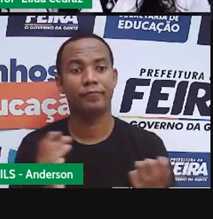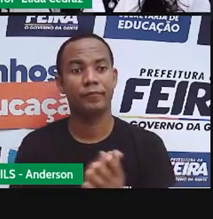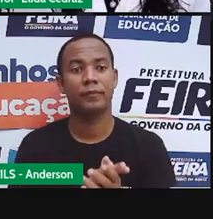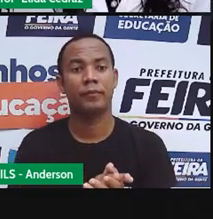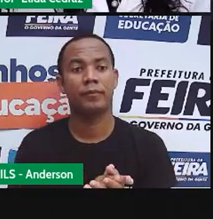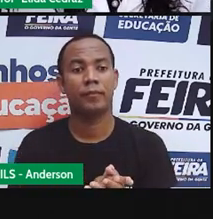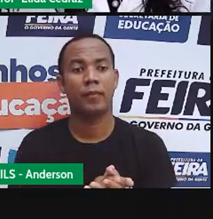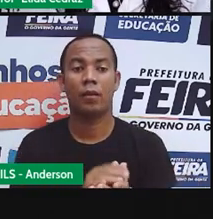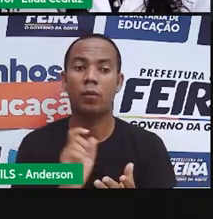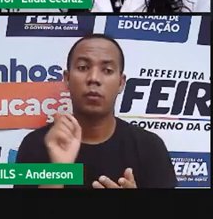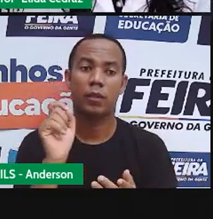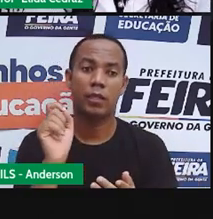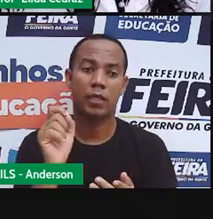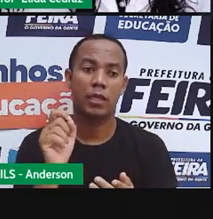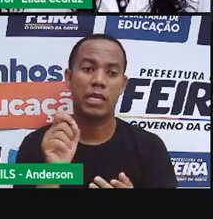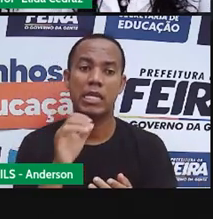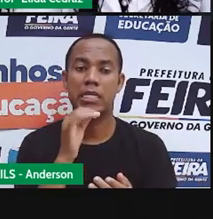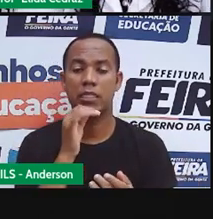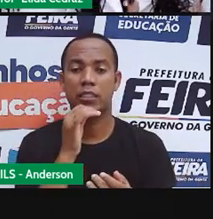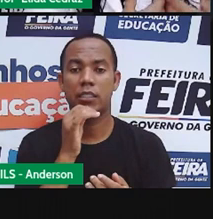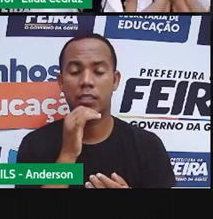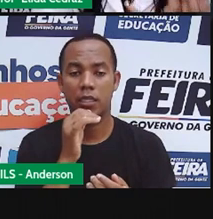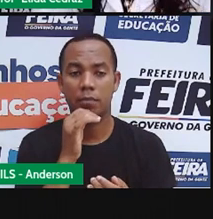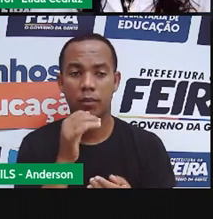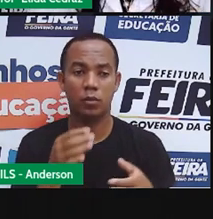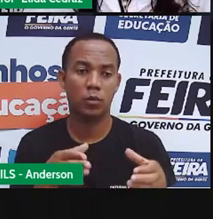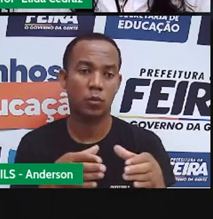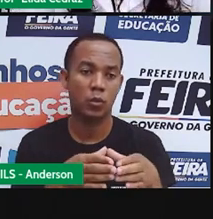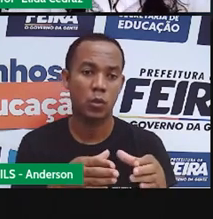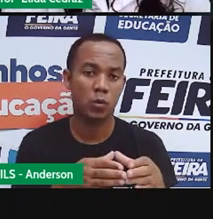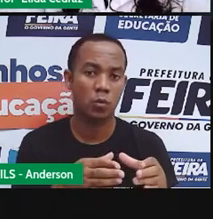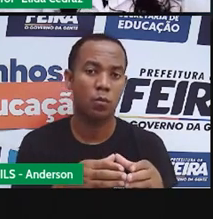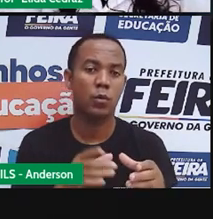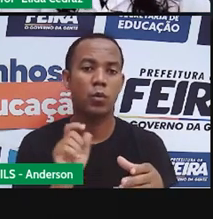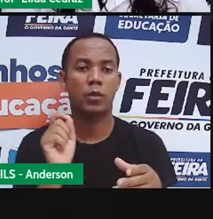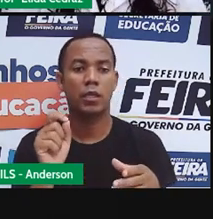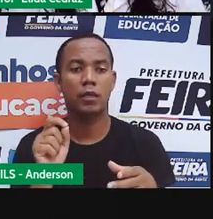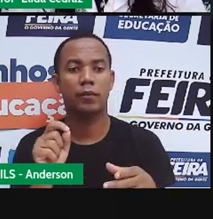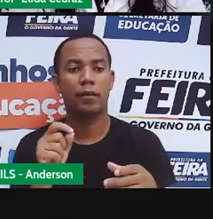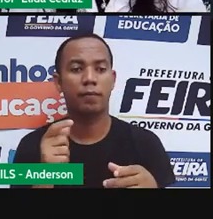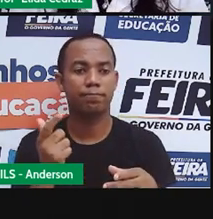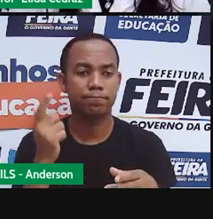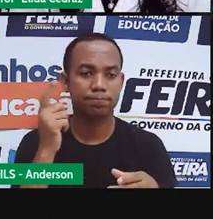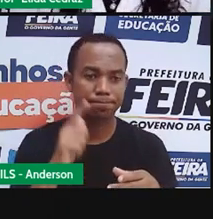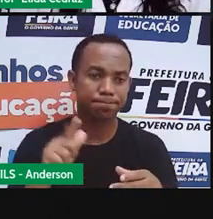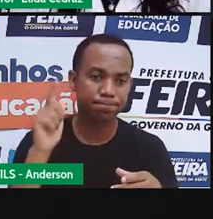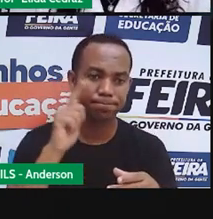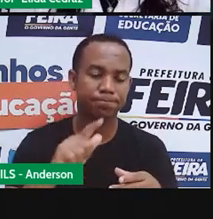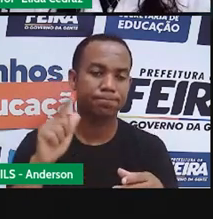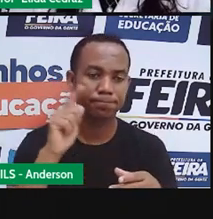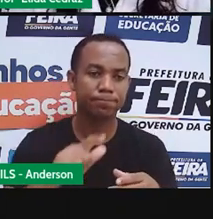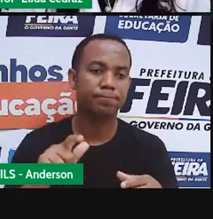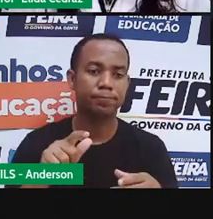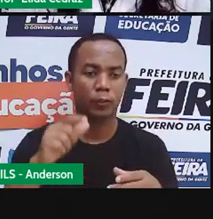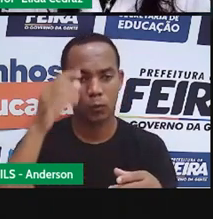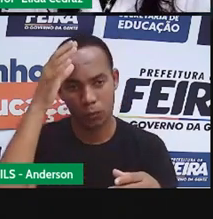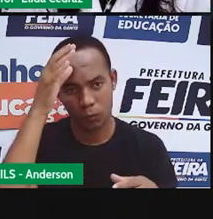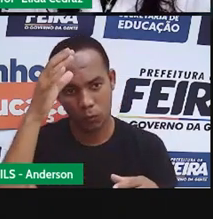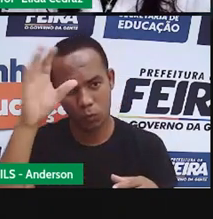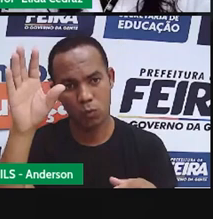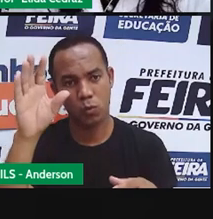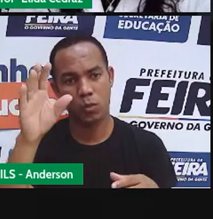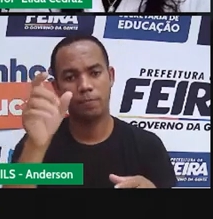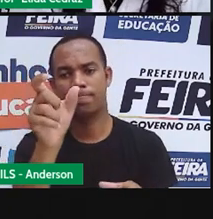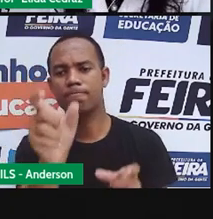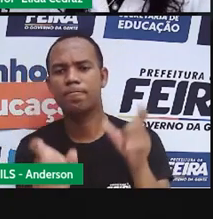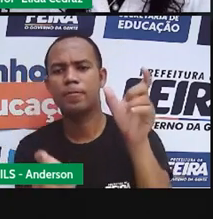provavelmente, eles estão refazendo e estão reconstruindo a sua cultura e a sua